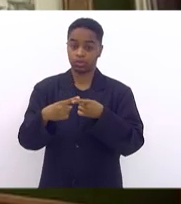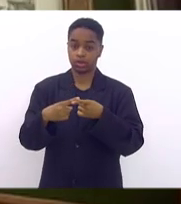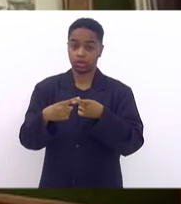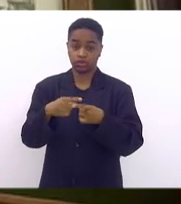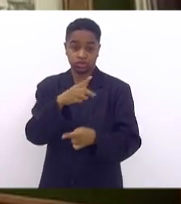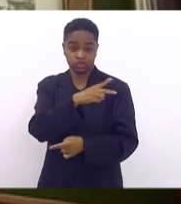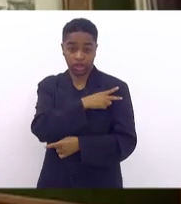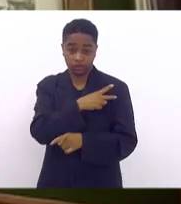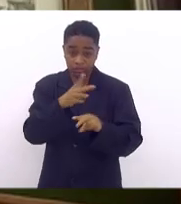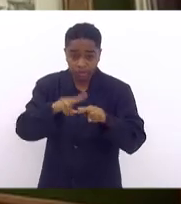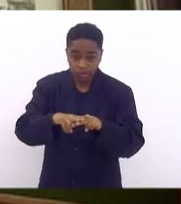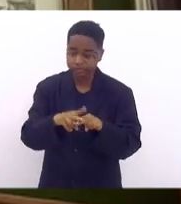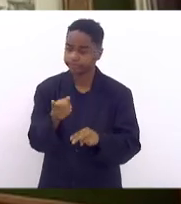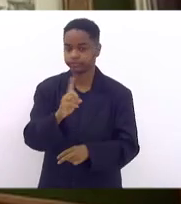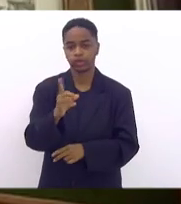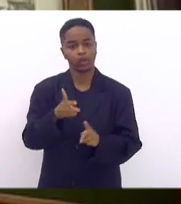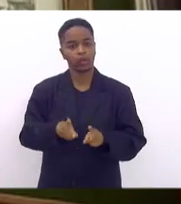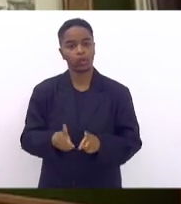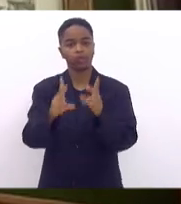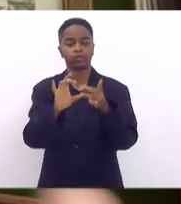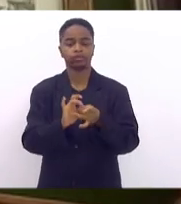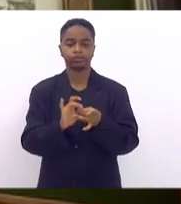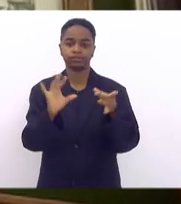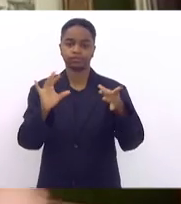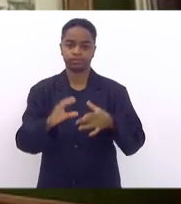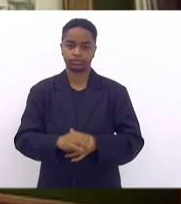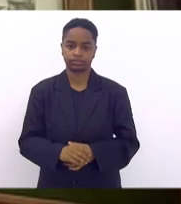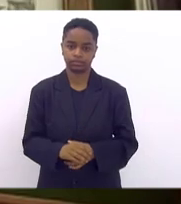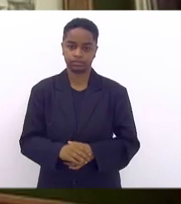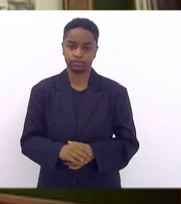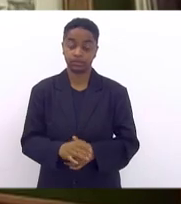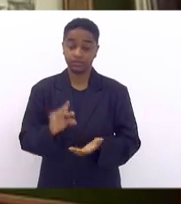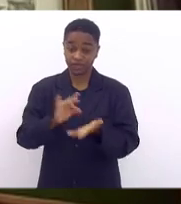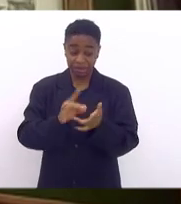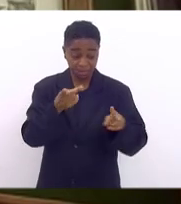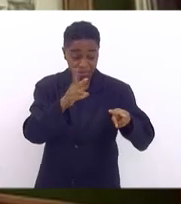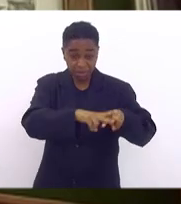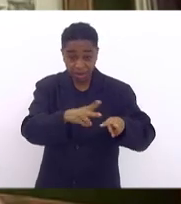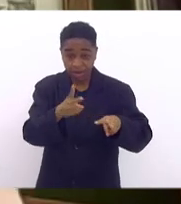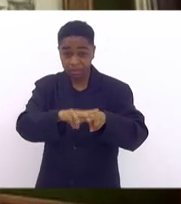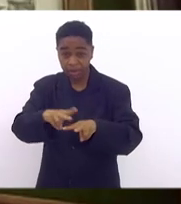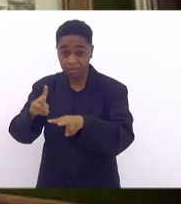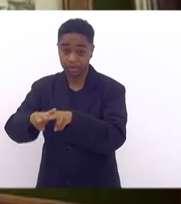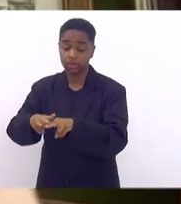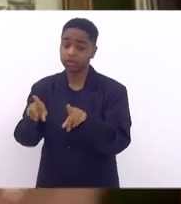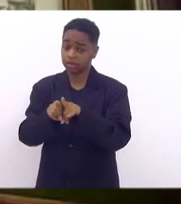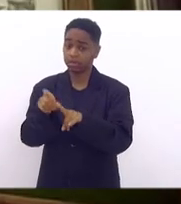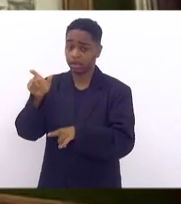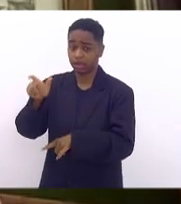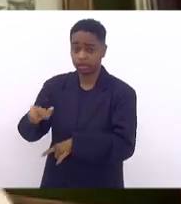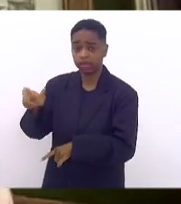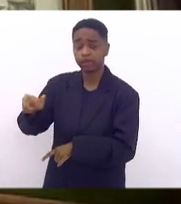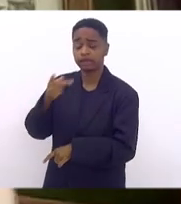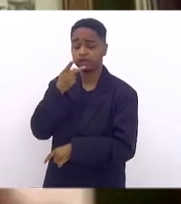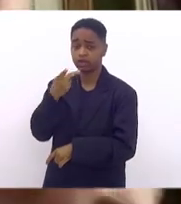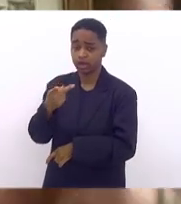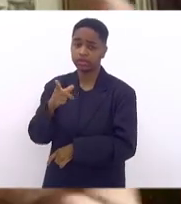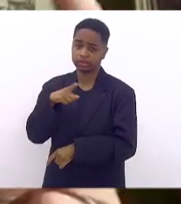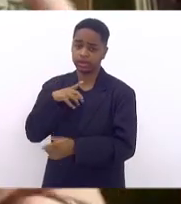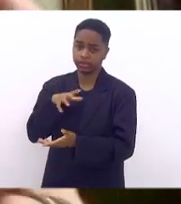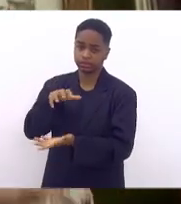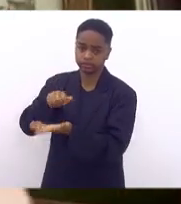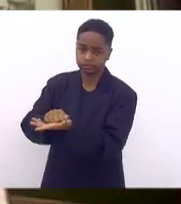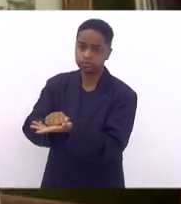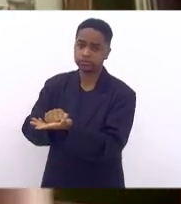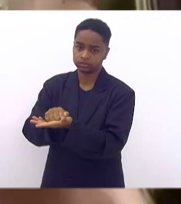foram presos, eles continuam soltos. Quem vai preso é... E eles falam, nós temos as falas, né? Porque eles